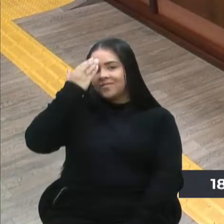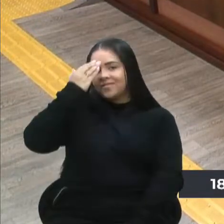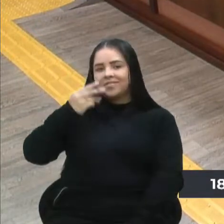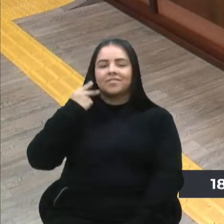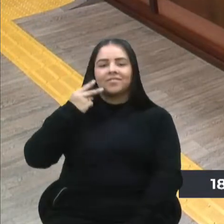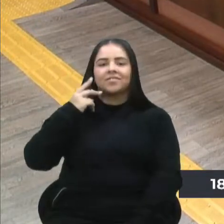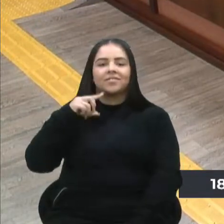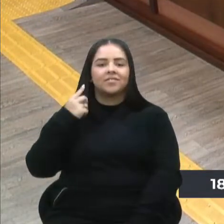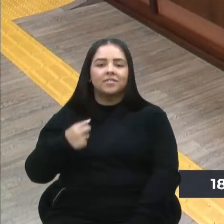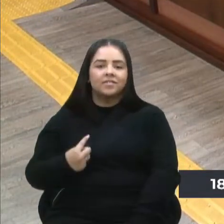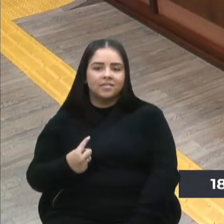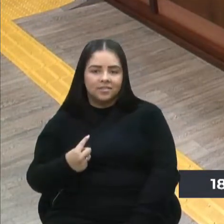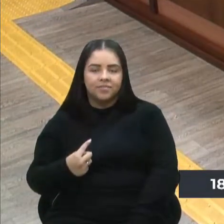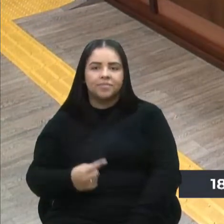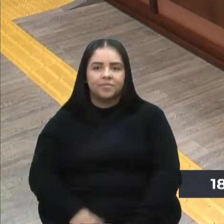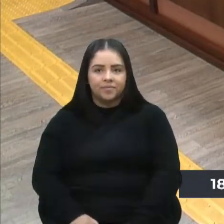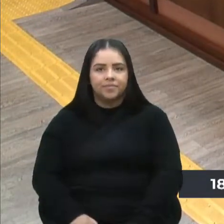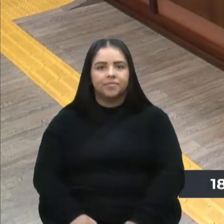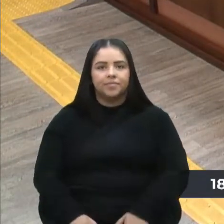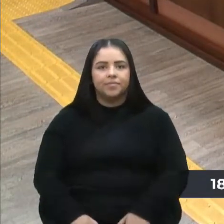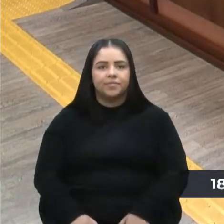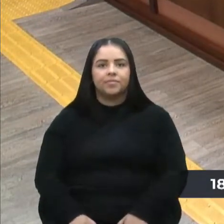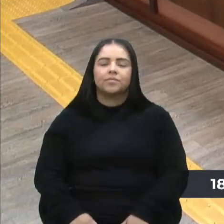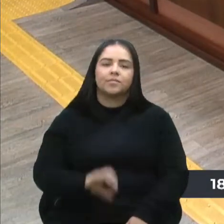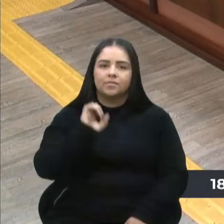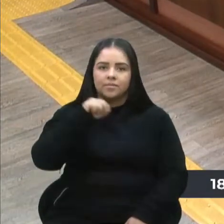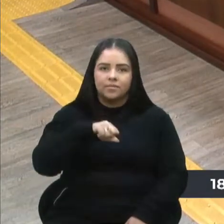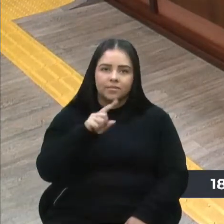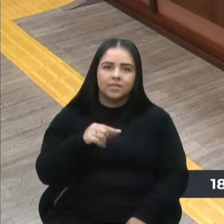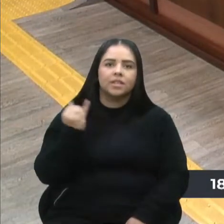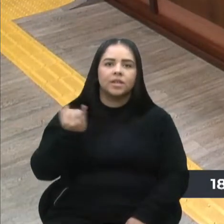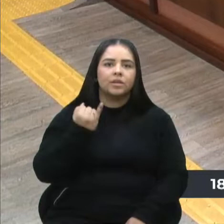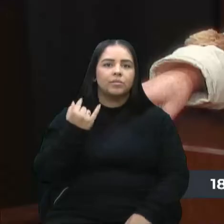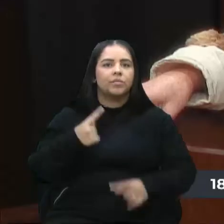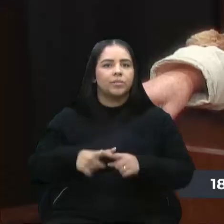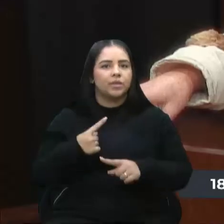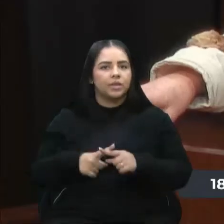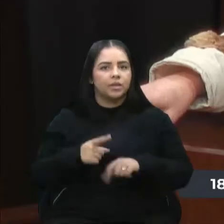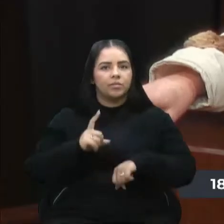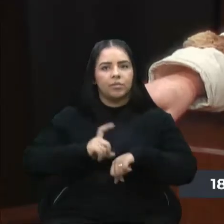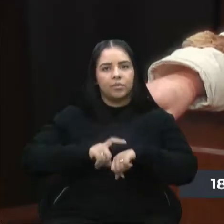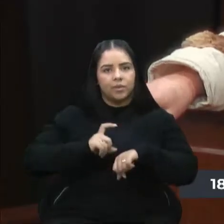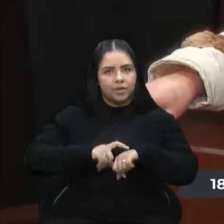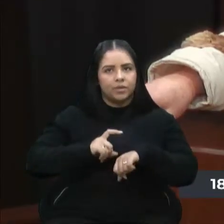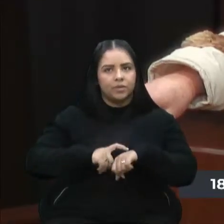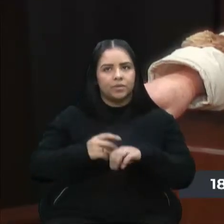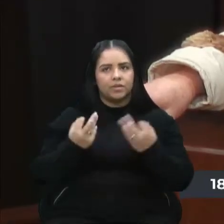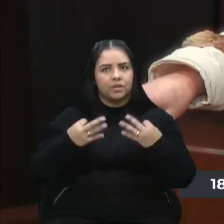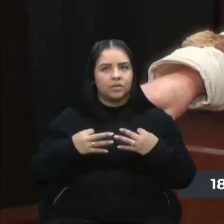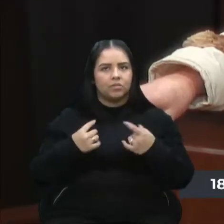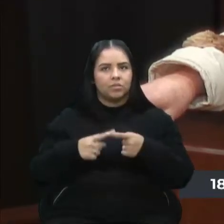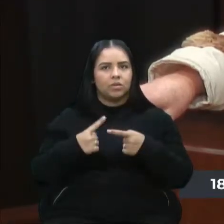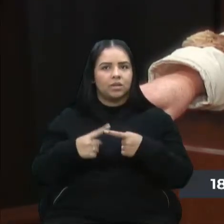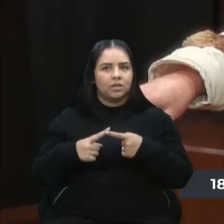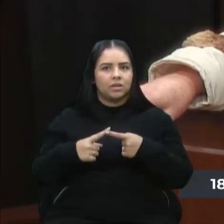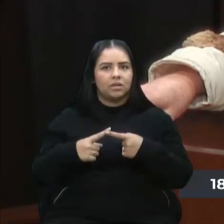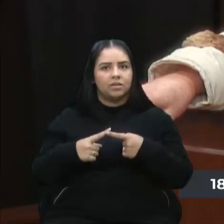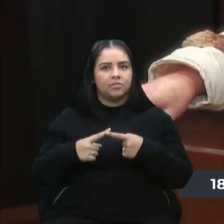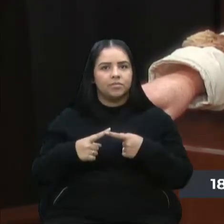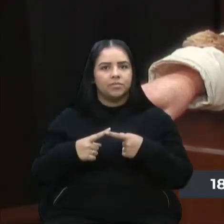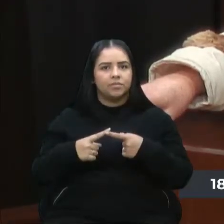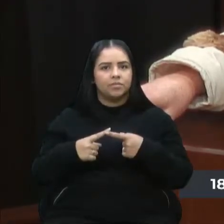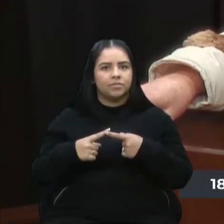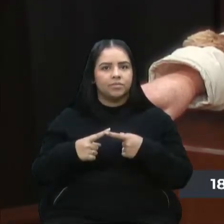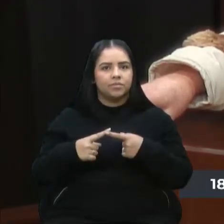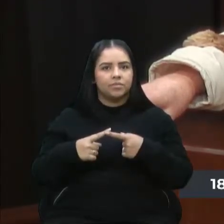Denise. Pois é, isso aí é bem importante, porque, no momento, até que